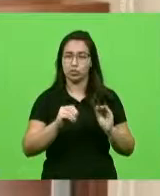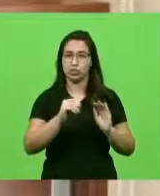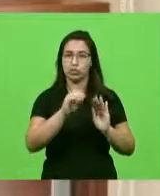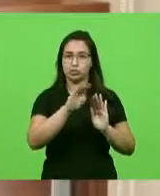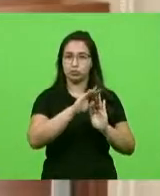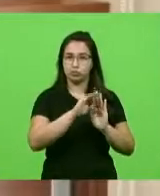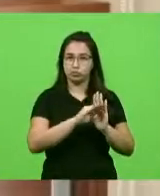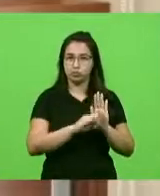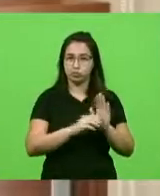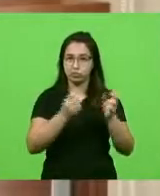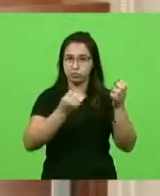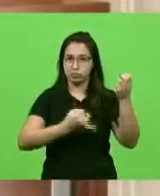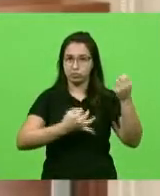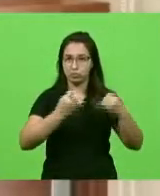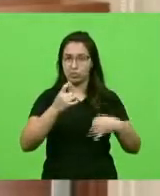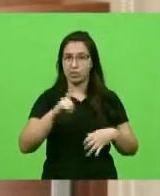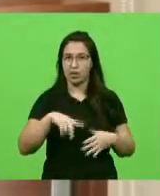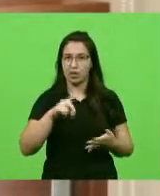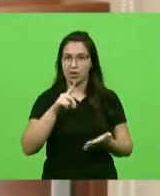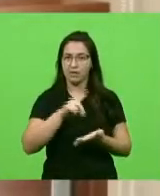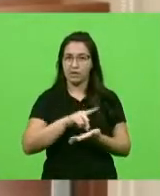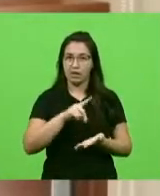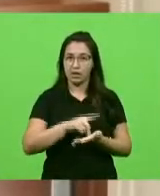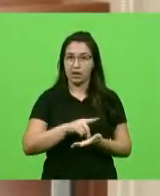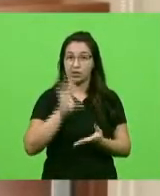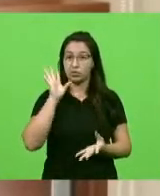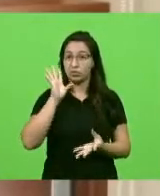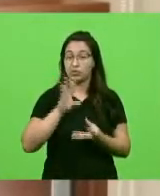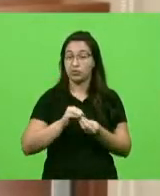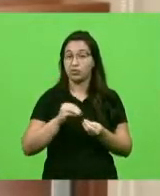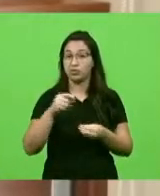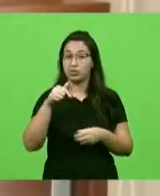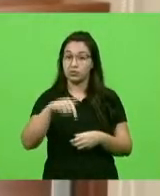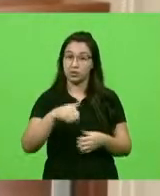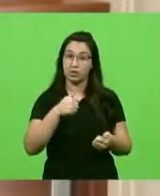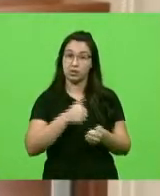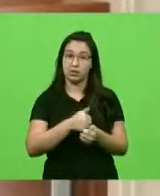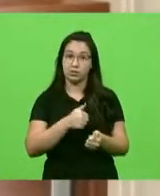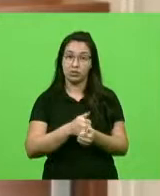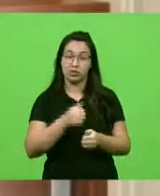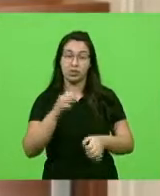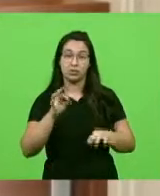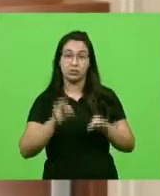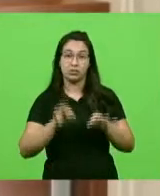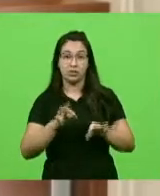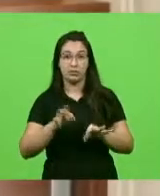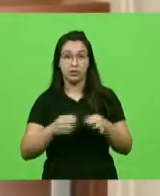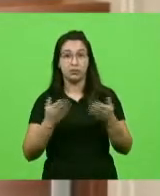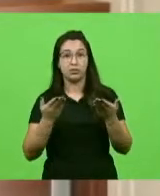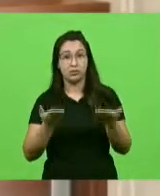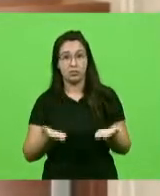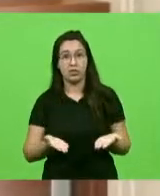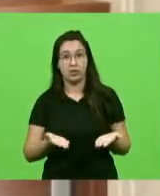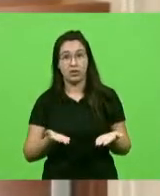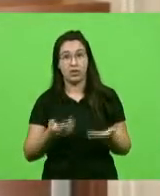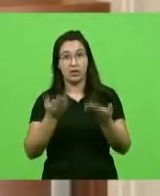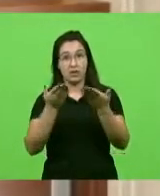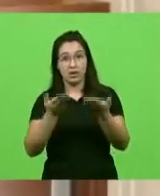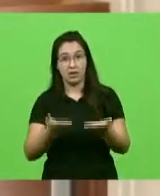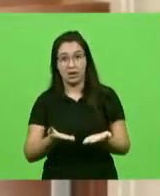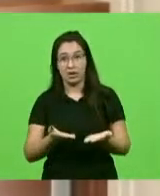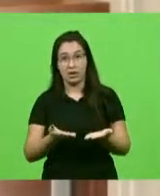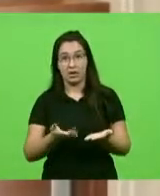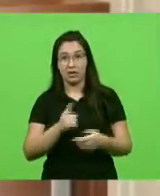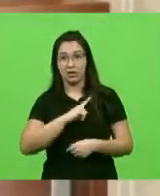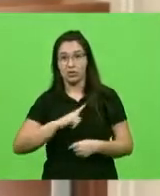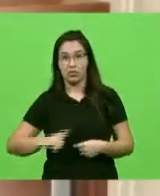fossem verdadeiras, a única conclusão a que esse tribunal de julgamento poderia chegar é de que Carlos Moisés não serve para ser governador